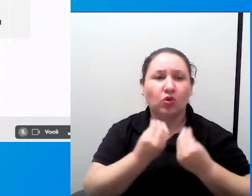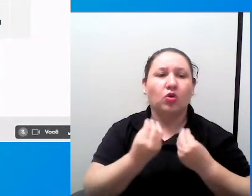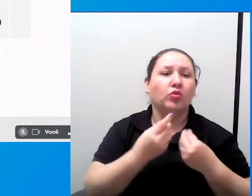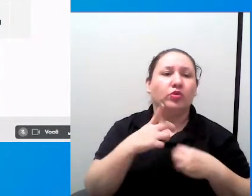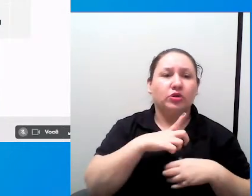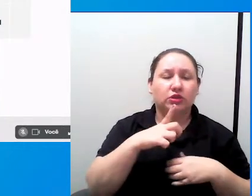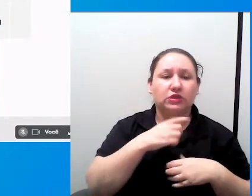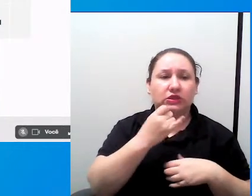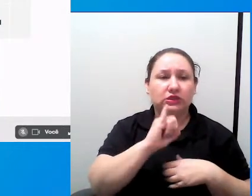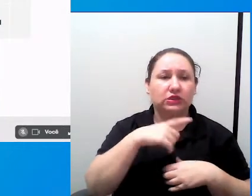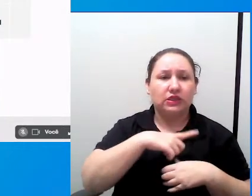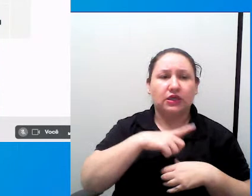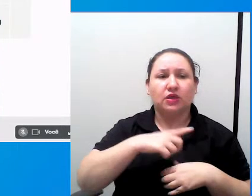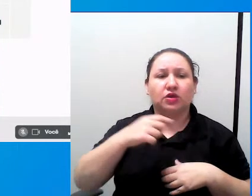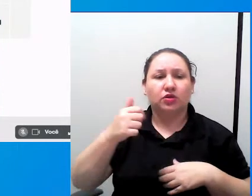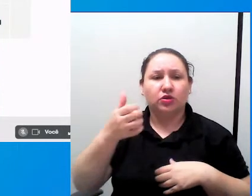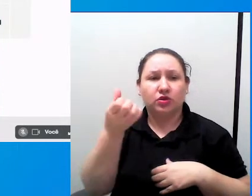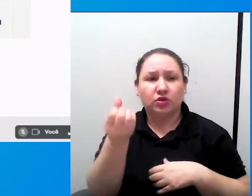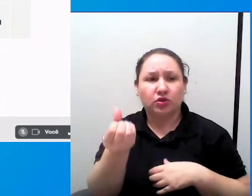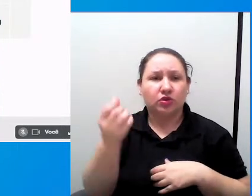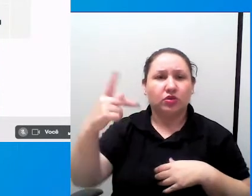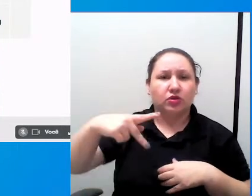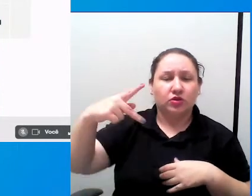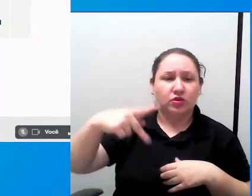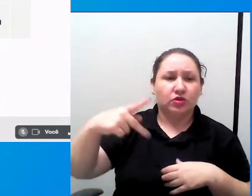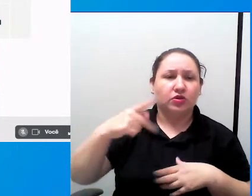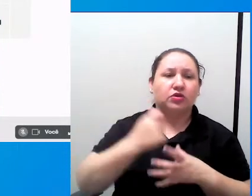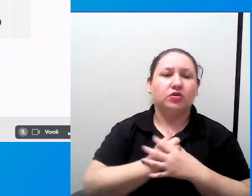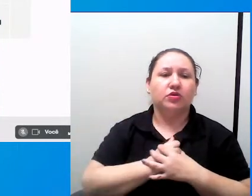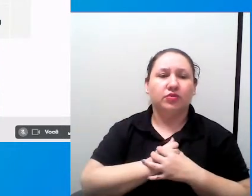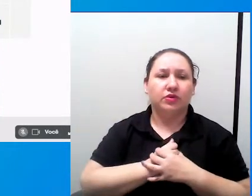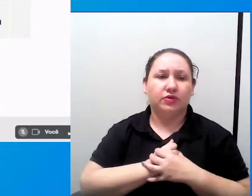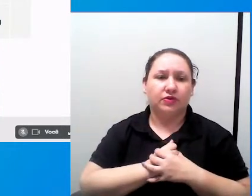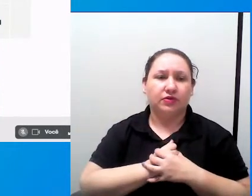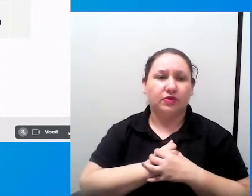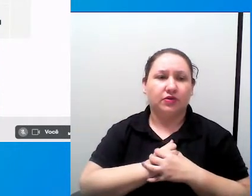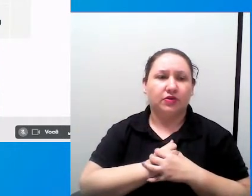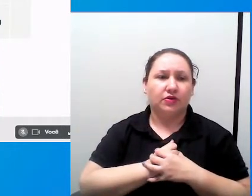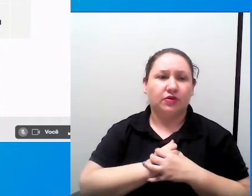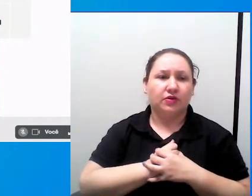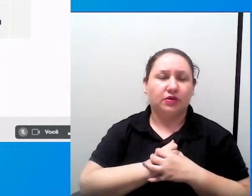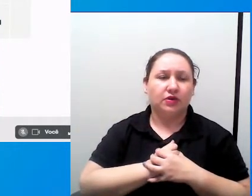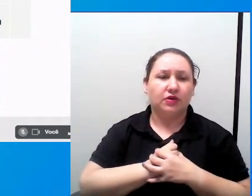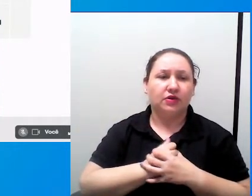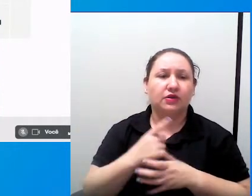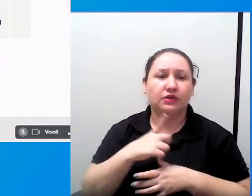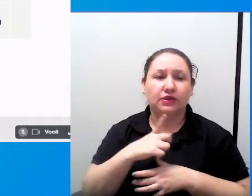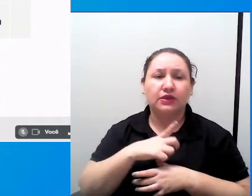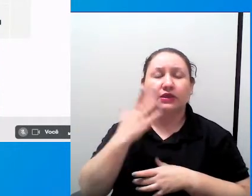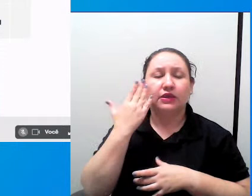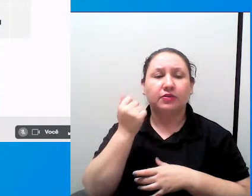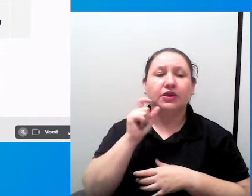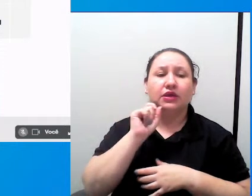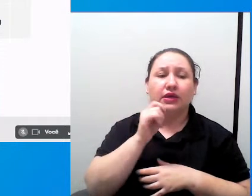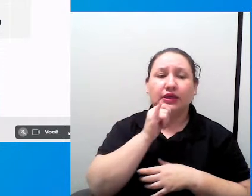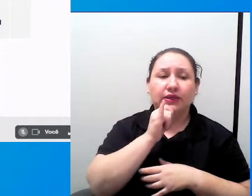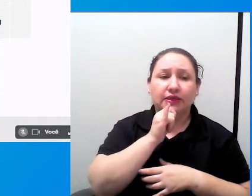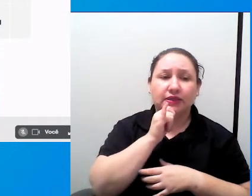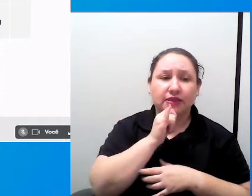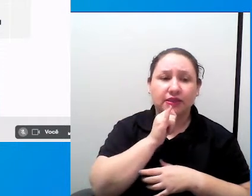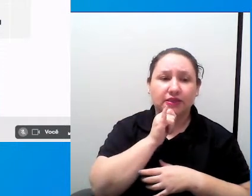período, faz o desenvolvimento do sistema, de fato, codifica o sistema. Então, até aí, a Mariana, então,